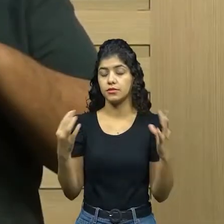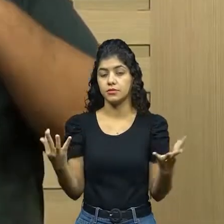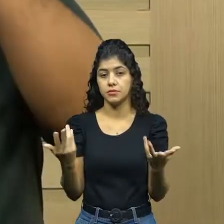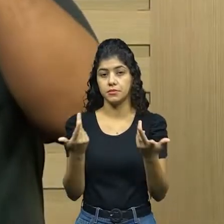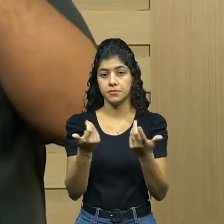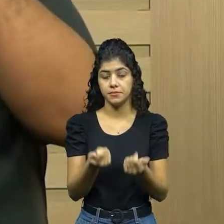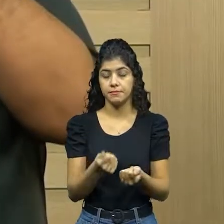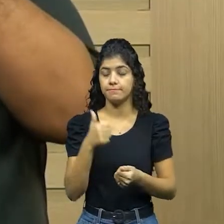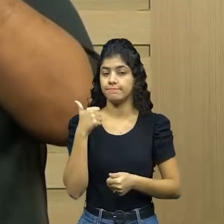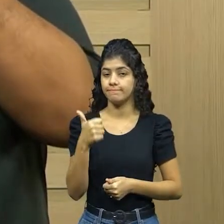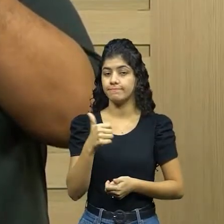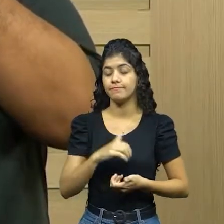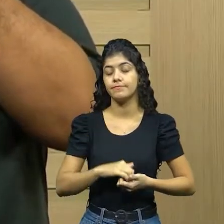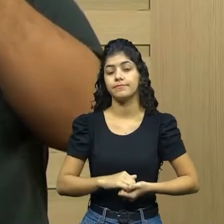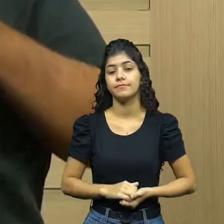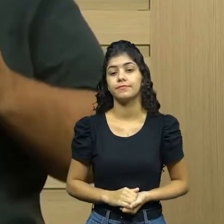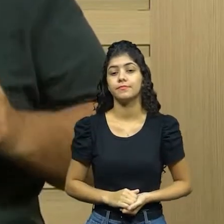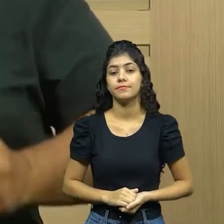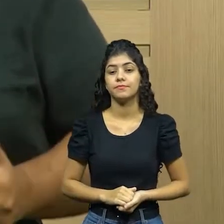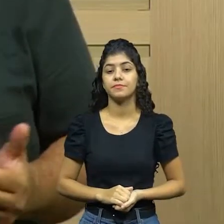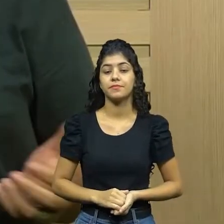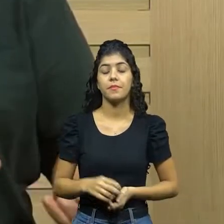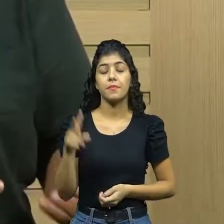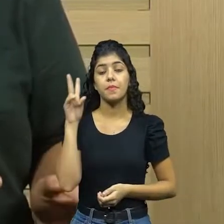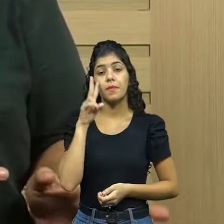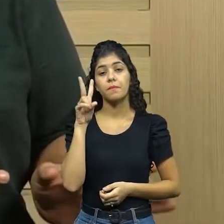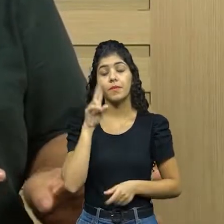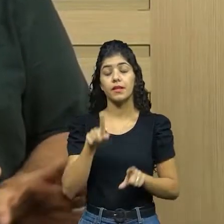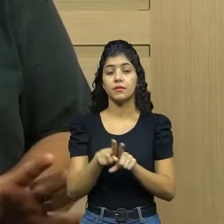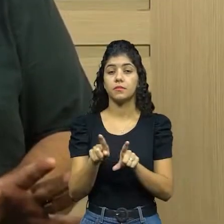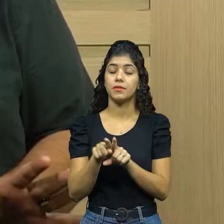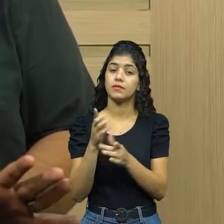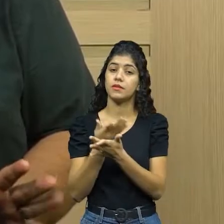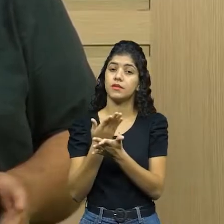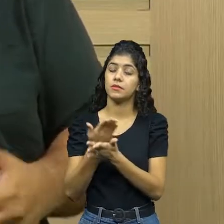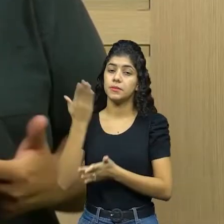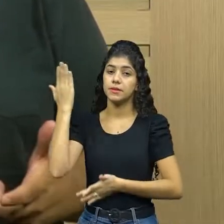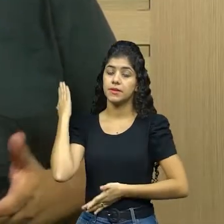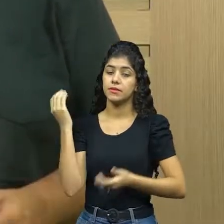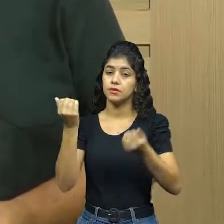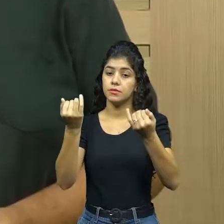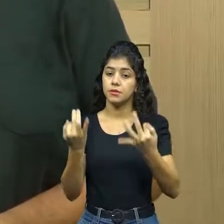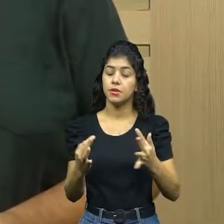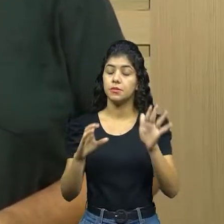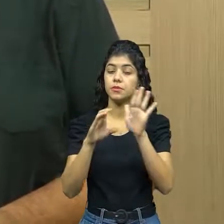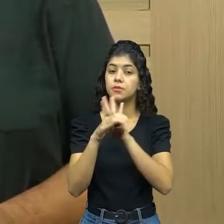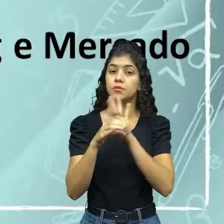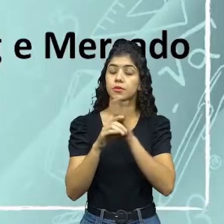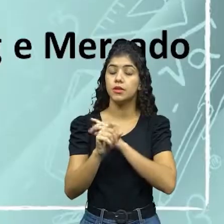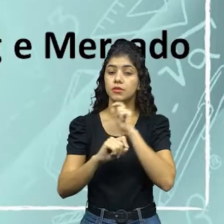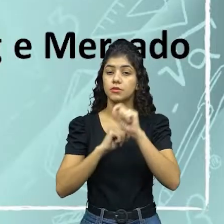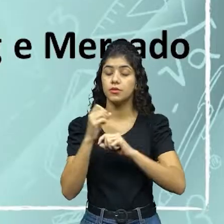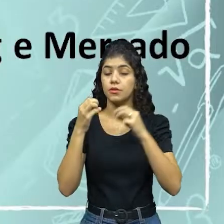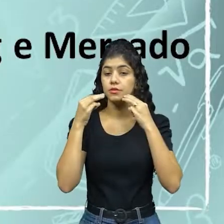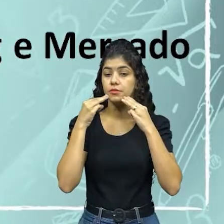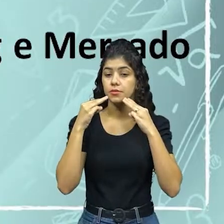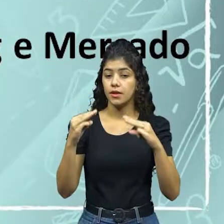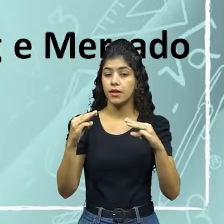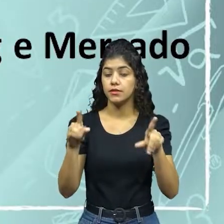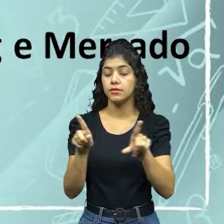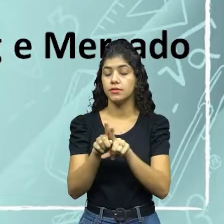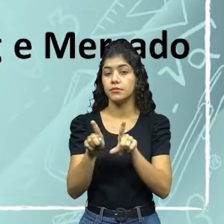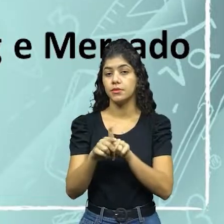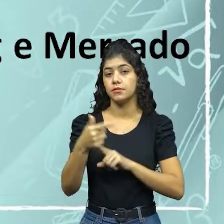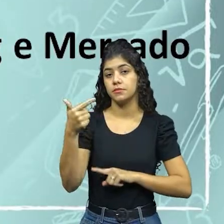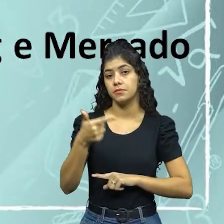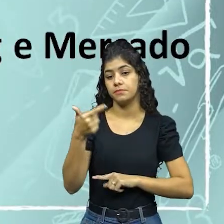tá bom? Lembrando que na aula passada nós falamos um pouquinho sobre conceitos sobre marketing e nessa segunda aula nós